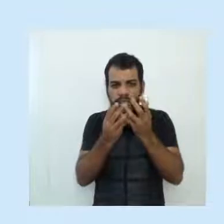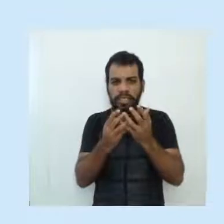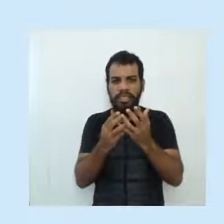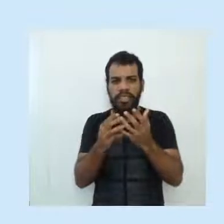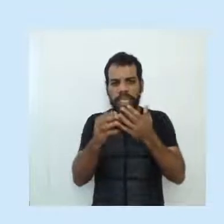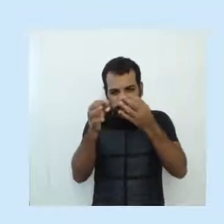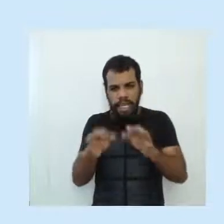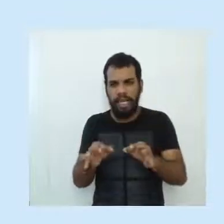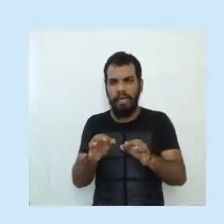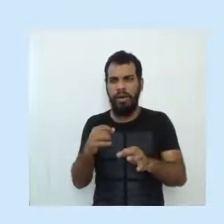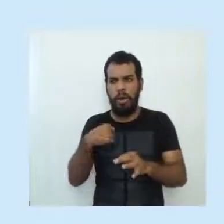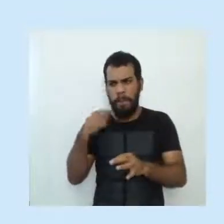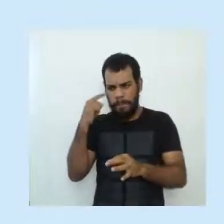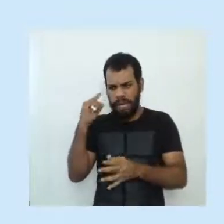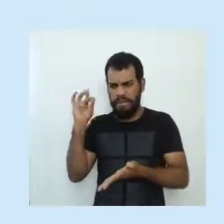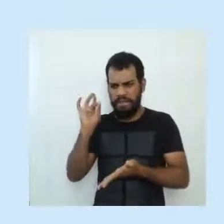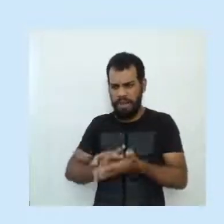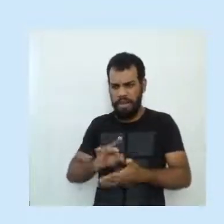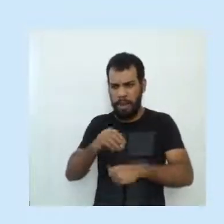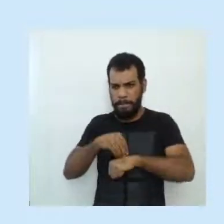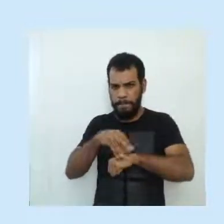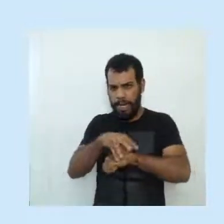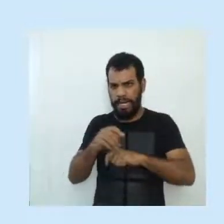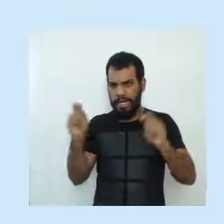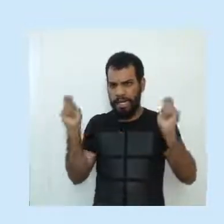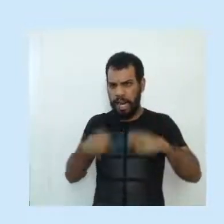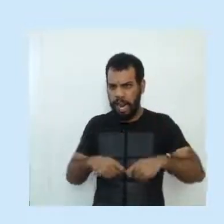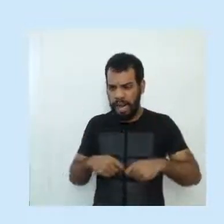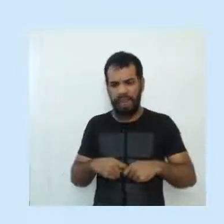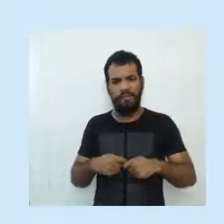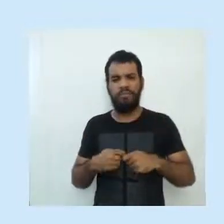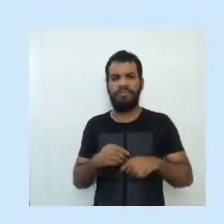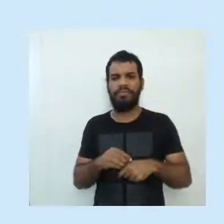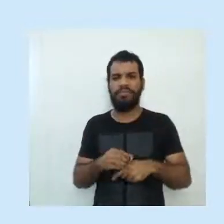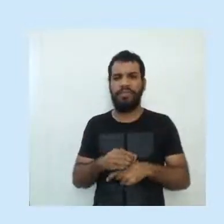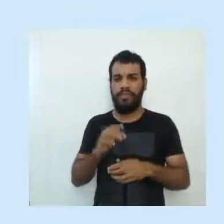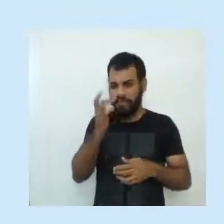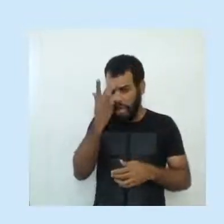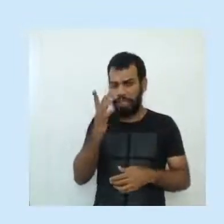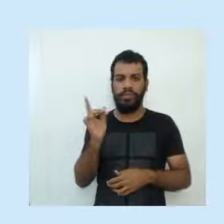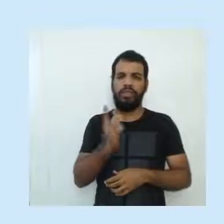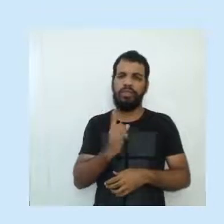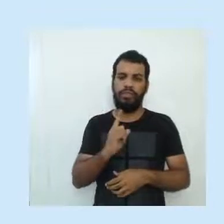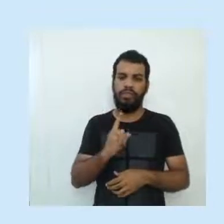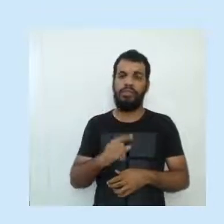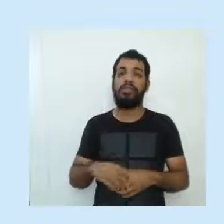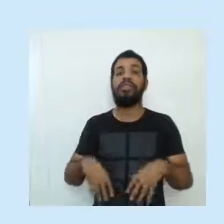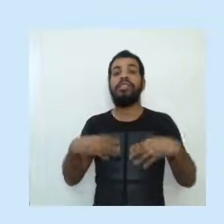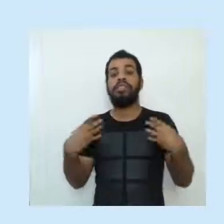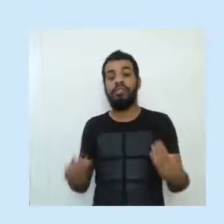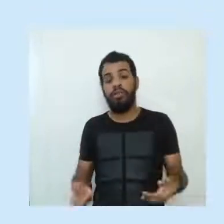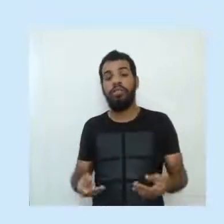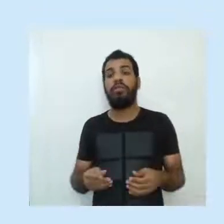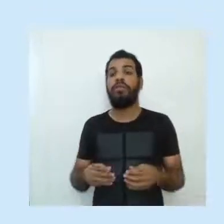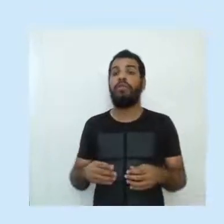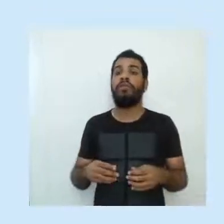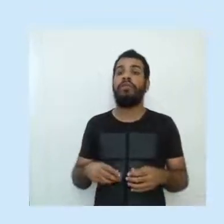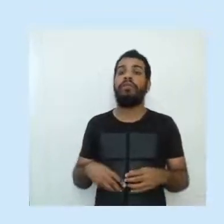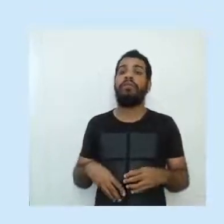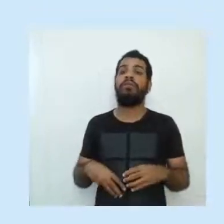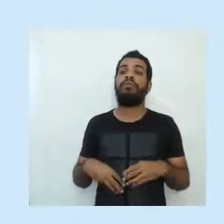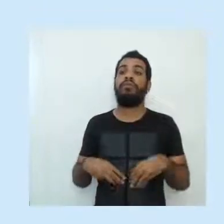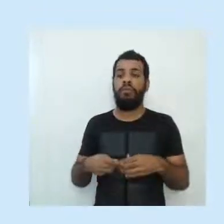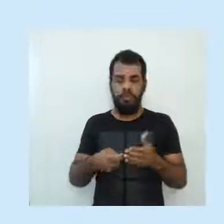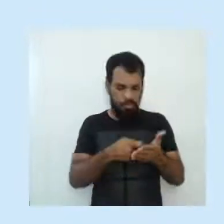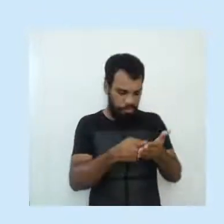realmente pensa, aquilo que a gente mesmo compreende como realidade. Se já é difícil a gente fazer isso tudo com uma